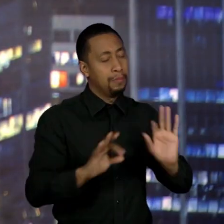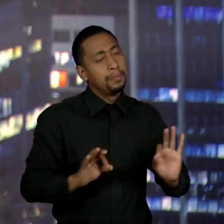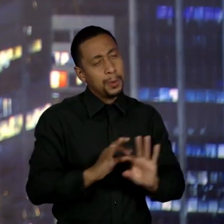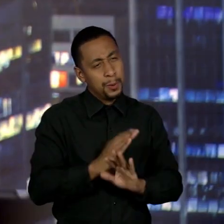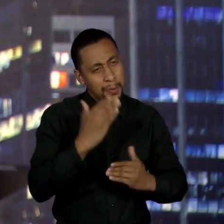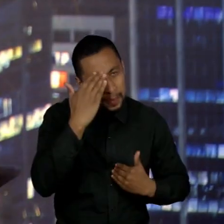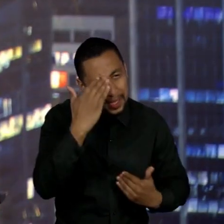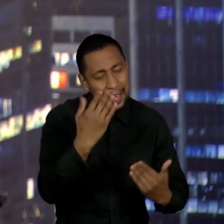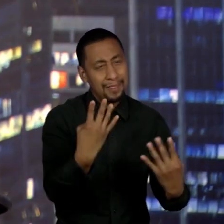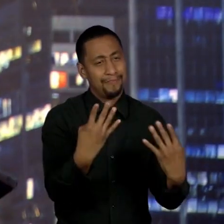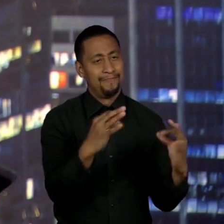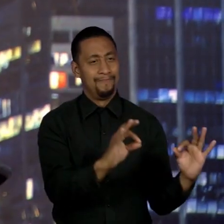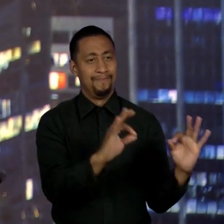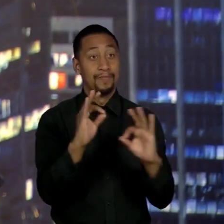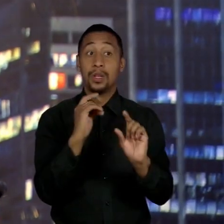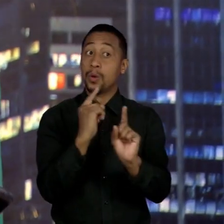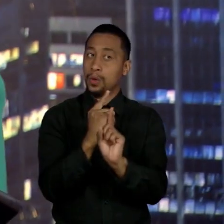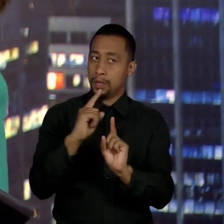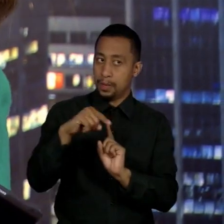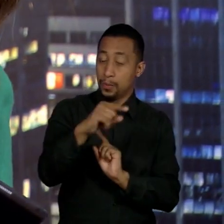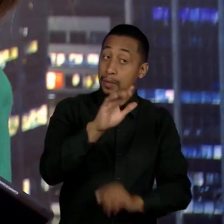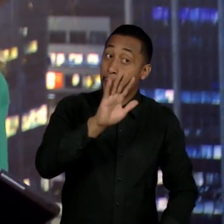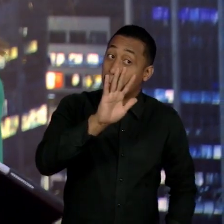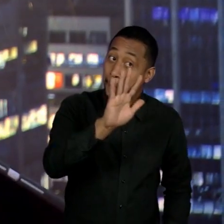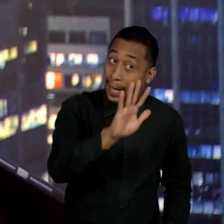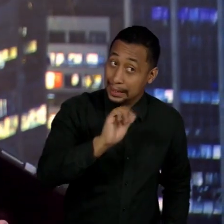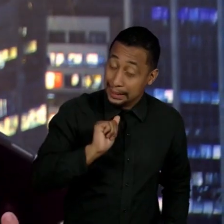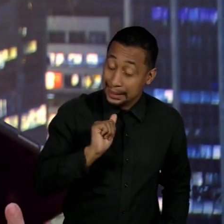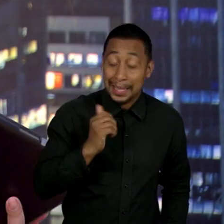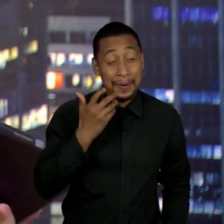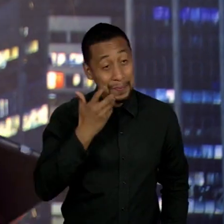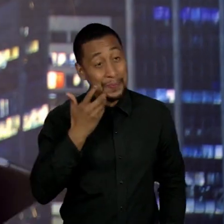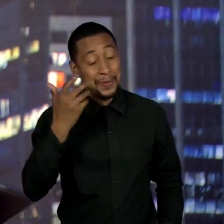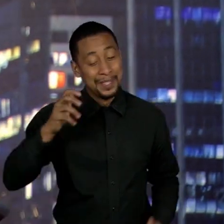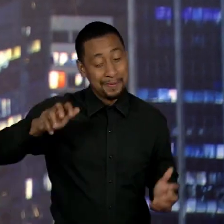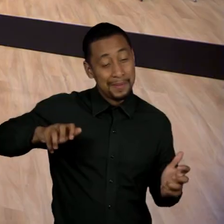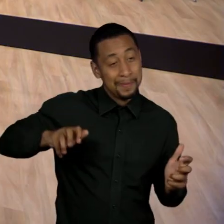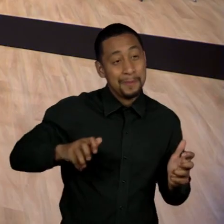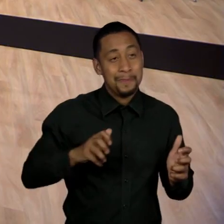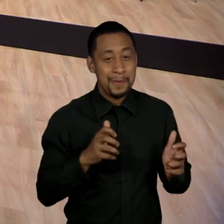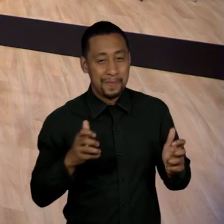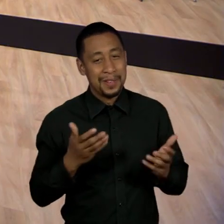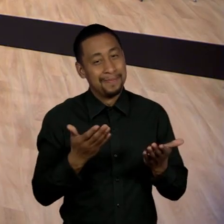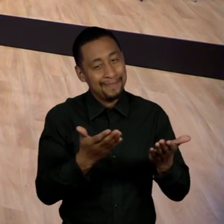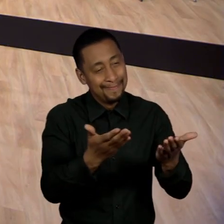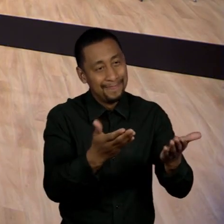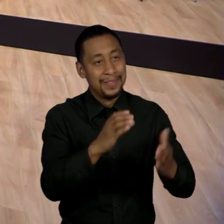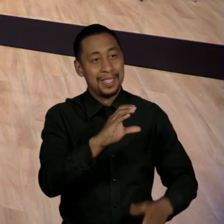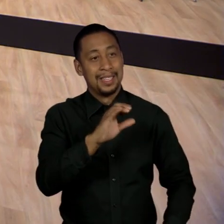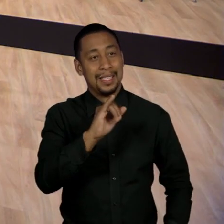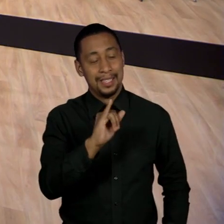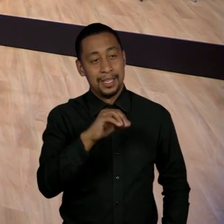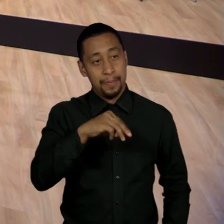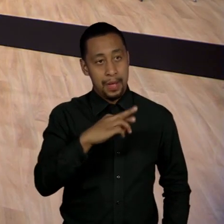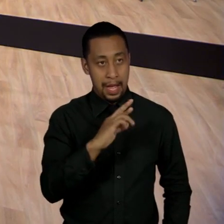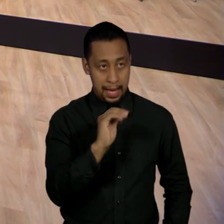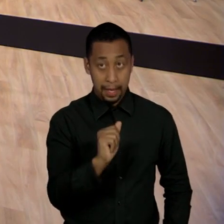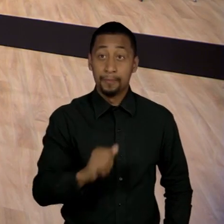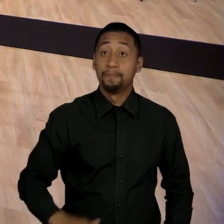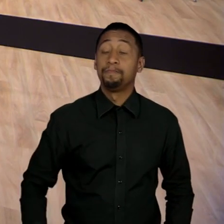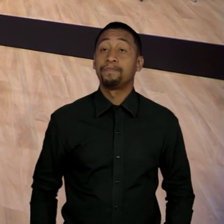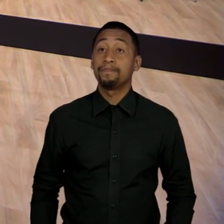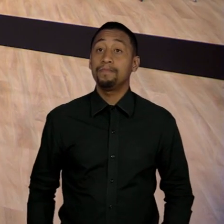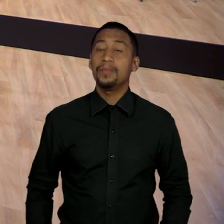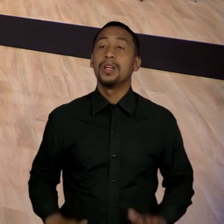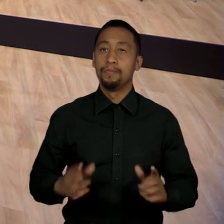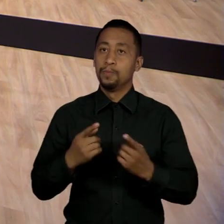sua companhia. Até a próxima. Mas antes, vamos terminar, é claro, com mais música, Simara. Então, de Luiz Gonzaga, um clássico das